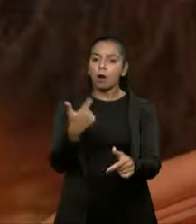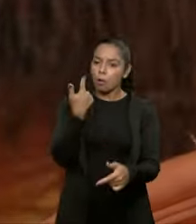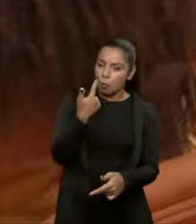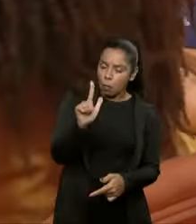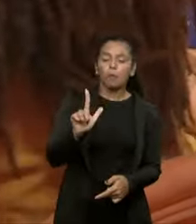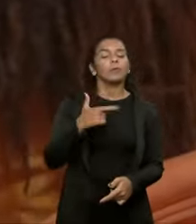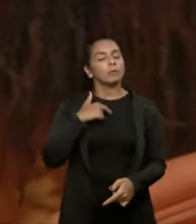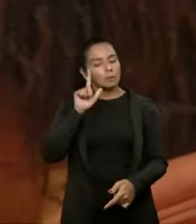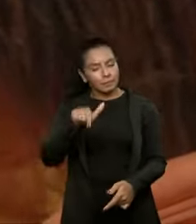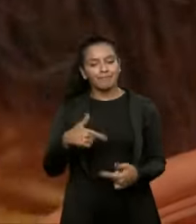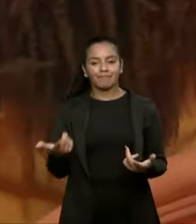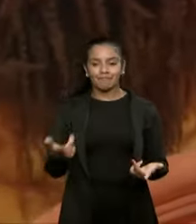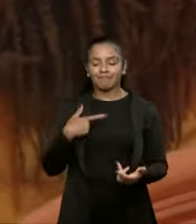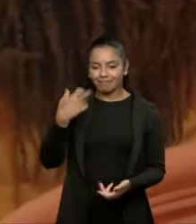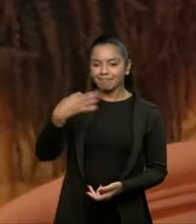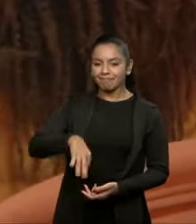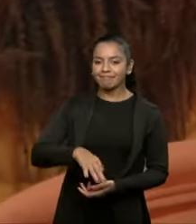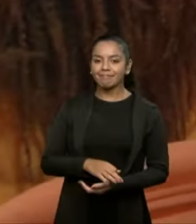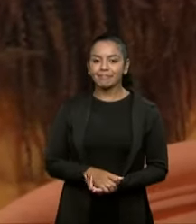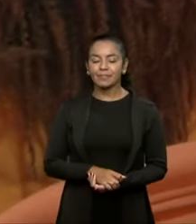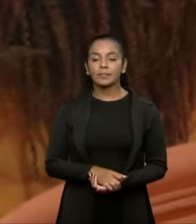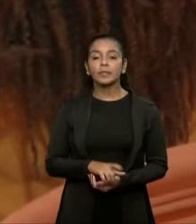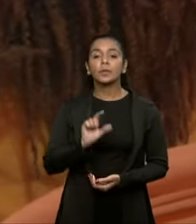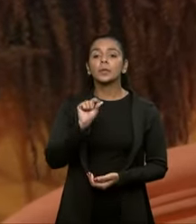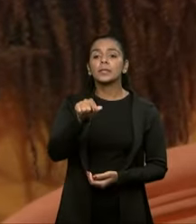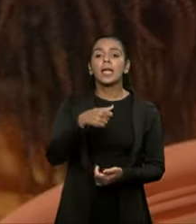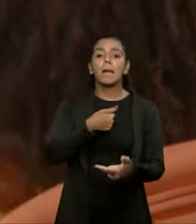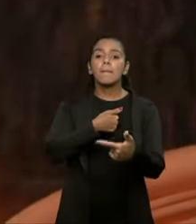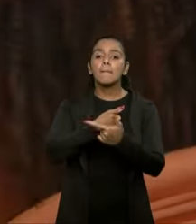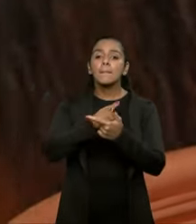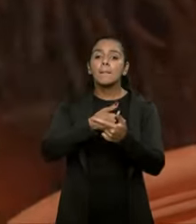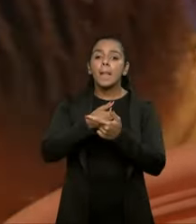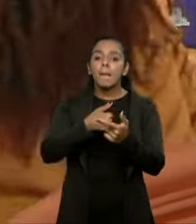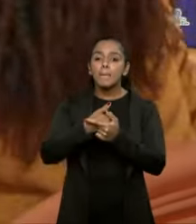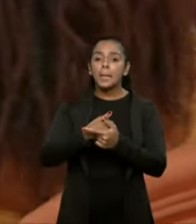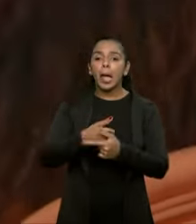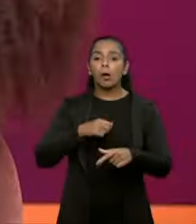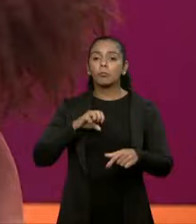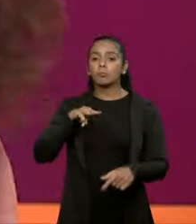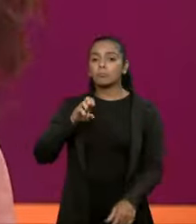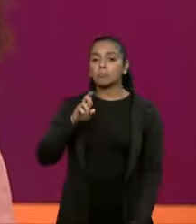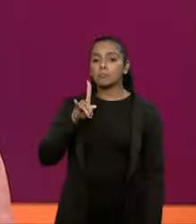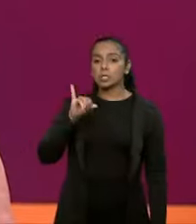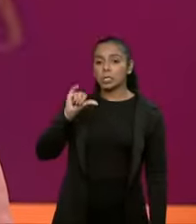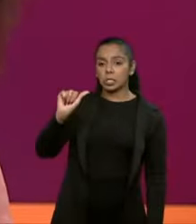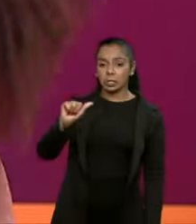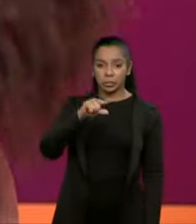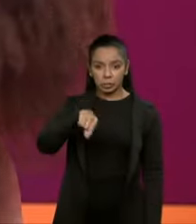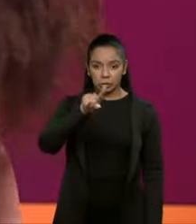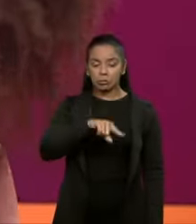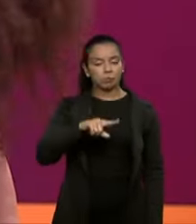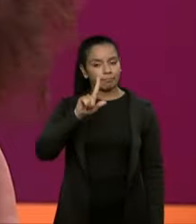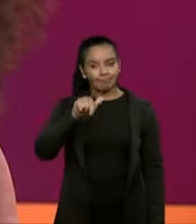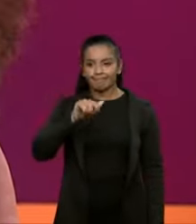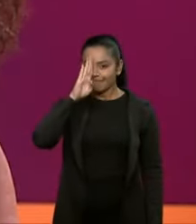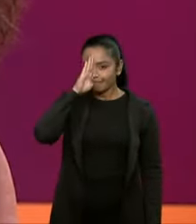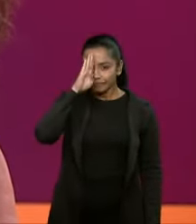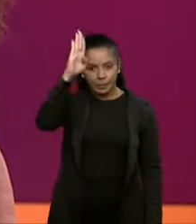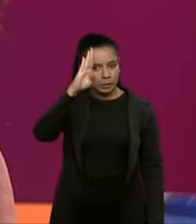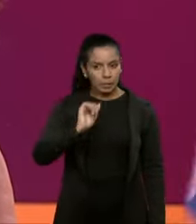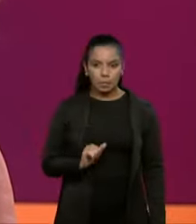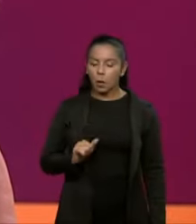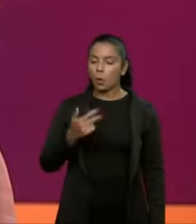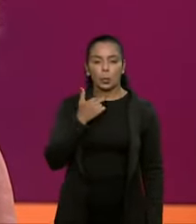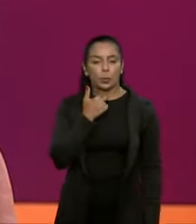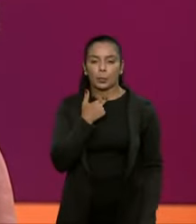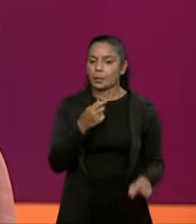agora, né, exato. Pamela? Pamela, eu queria saber o que você acha do papel dos veículos de comunicação nessa luta. Essencial. É isso. Eu acho que não dá